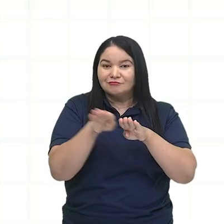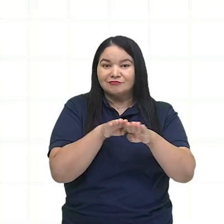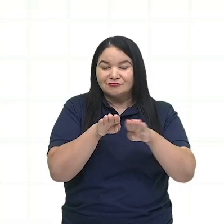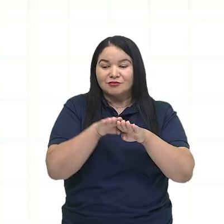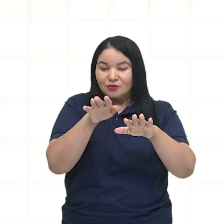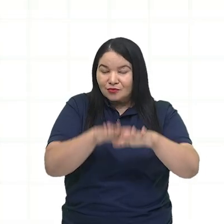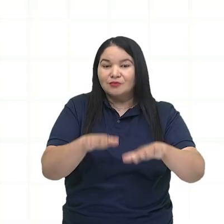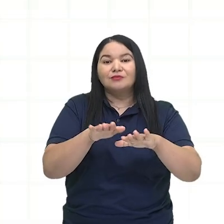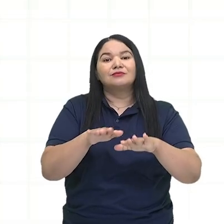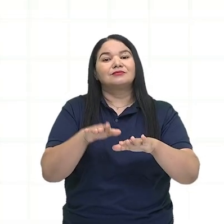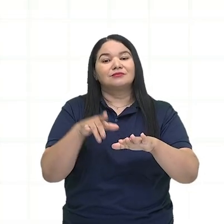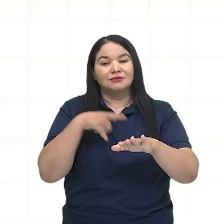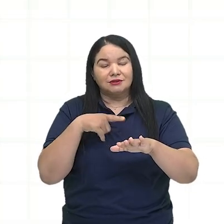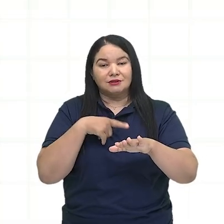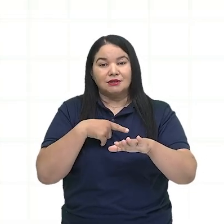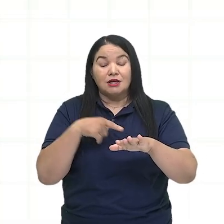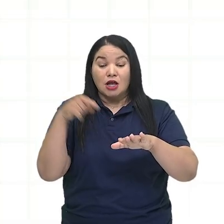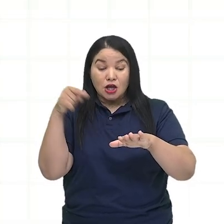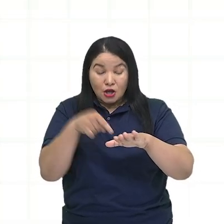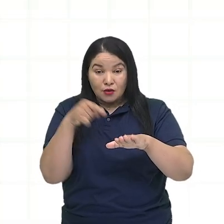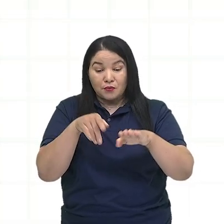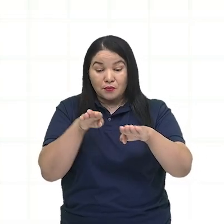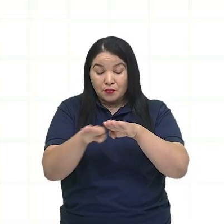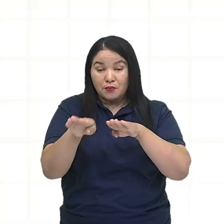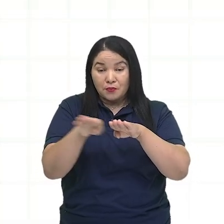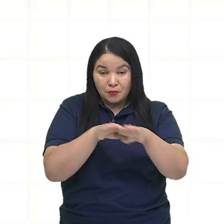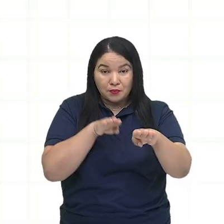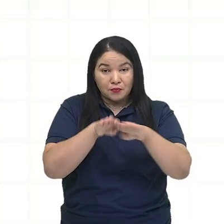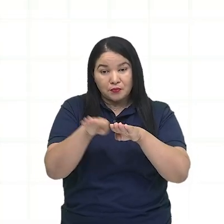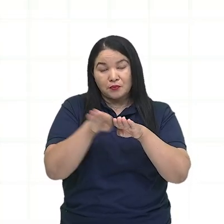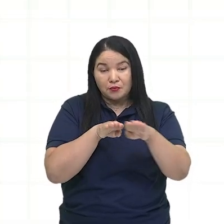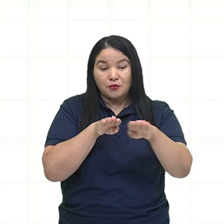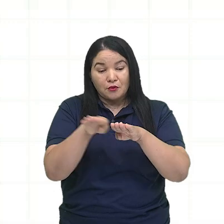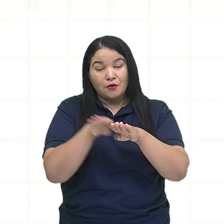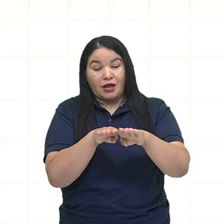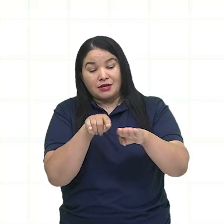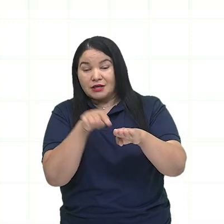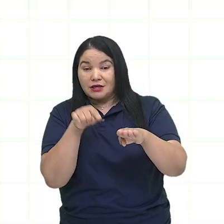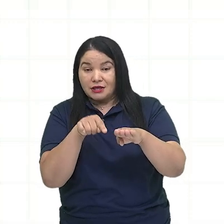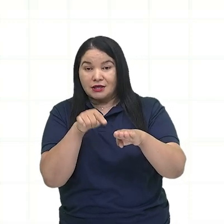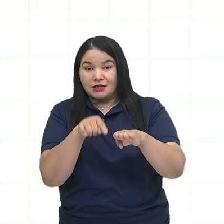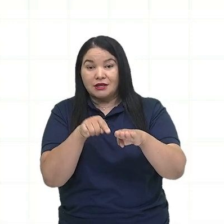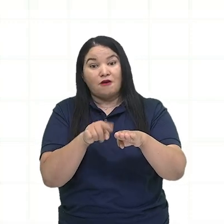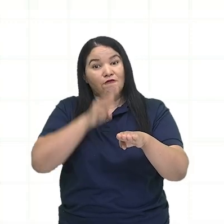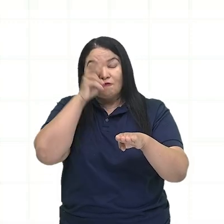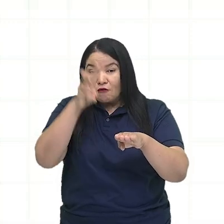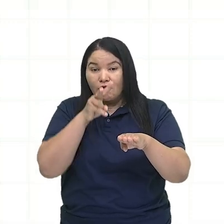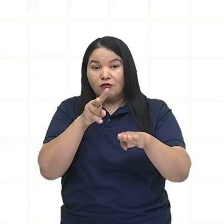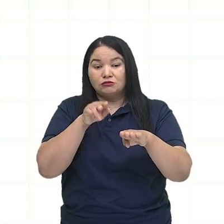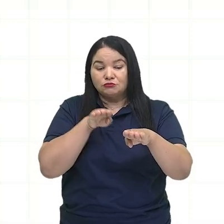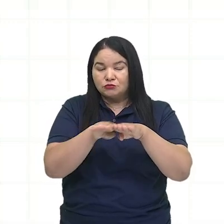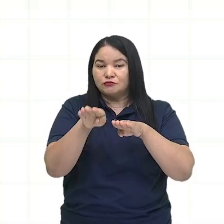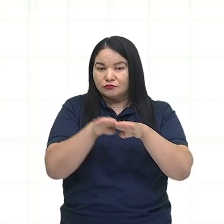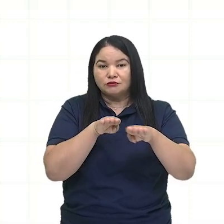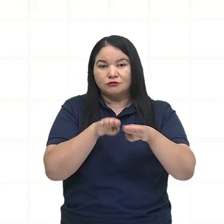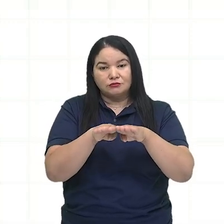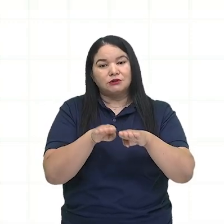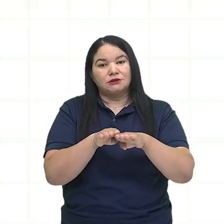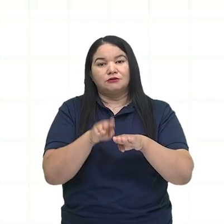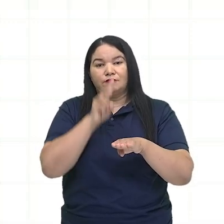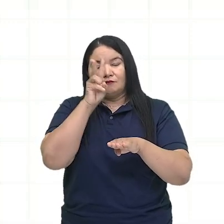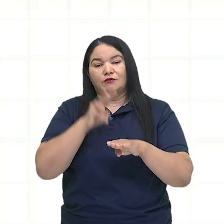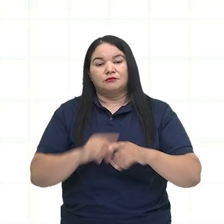Atividade tectônica significa que esses movimentos das placas tectônicas estão mais intensos. Uma